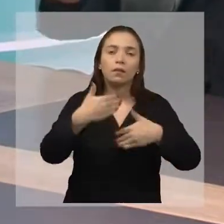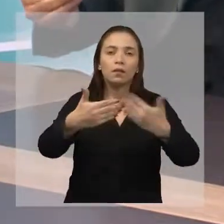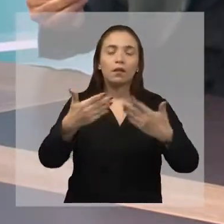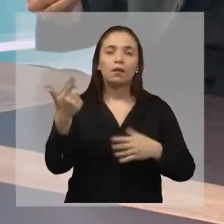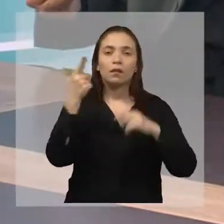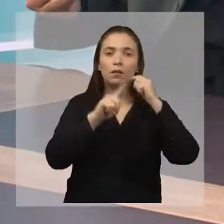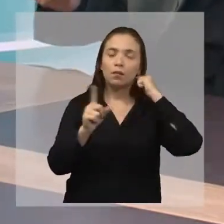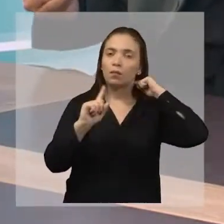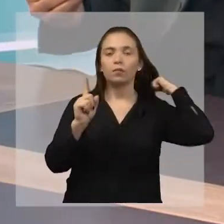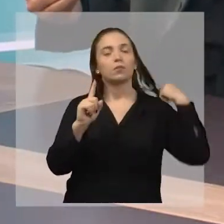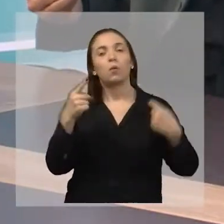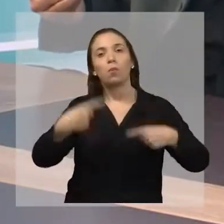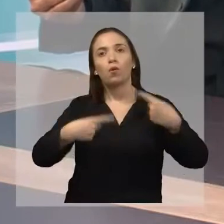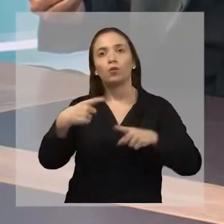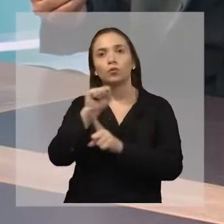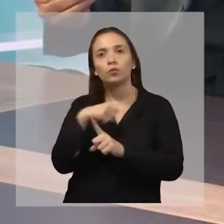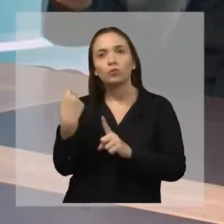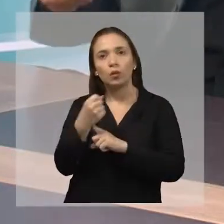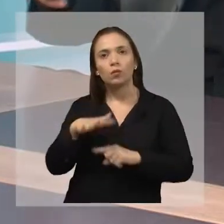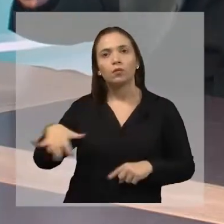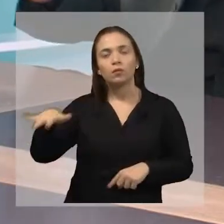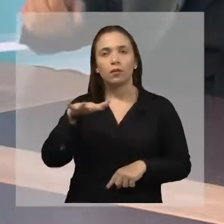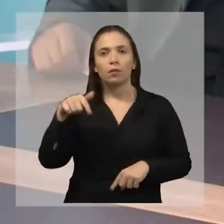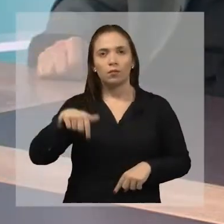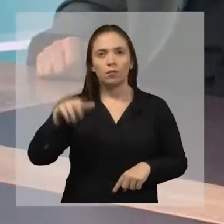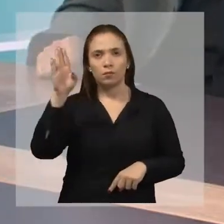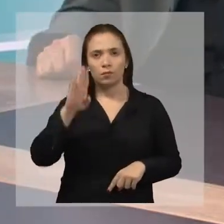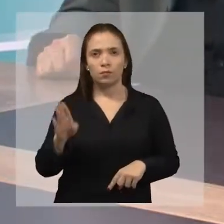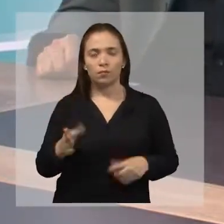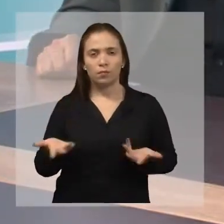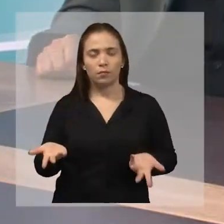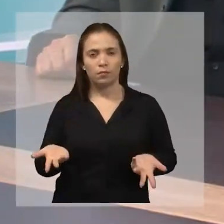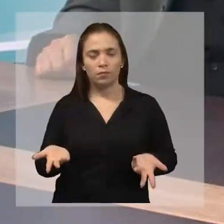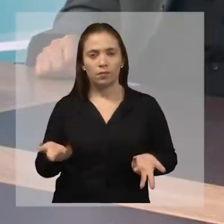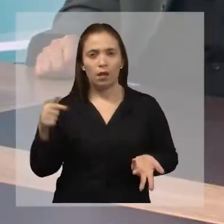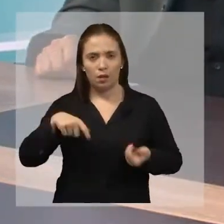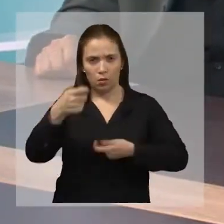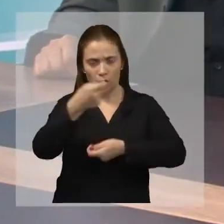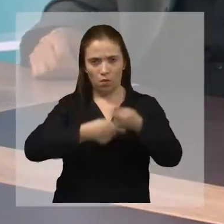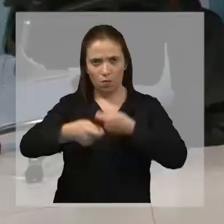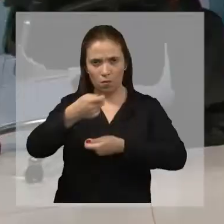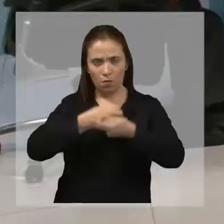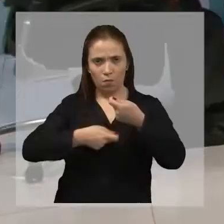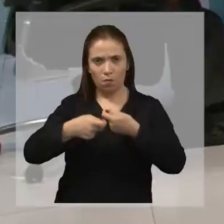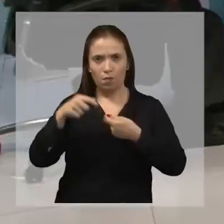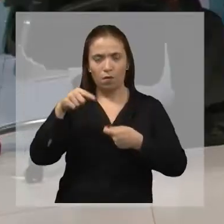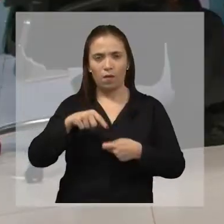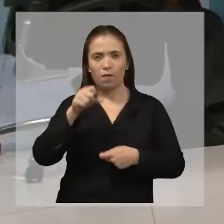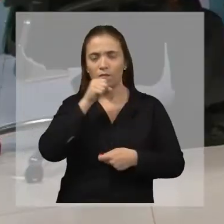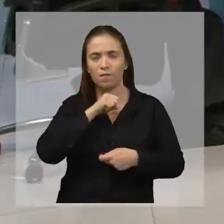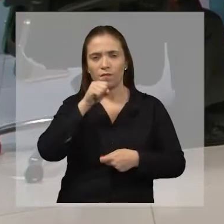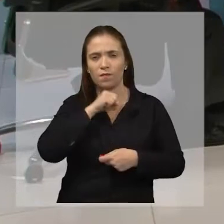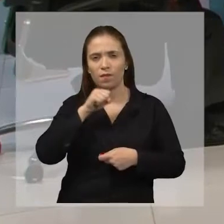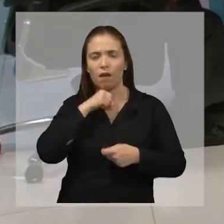gratuita para crianças de até 7 anos. A Prefeitura amplia a frota de ônibus com ar-condicionado.